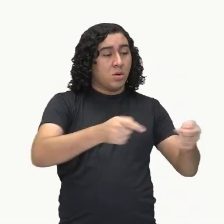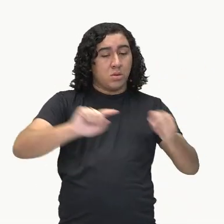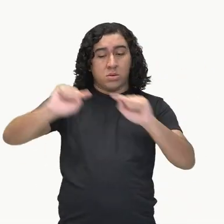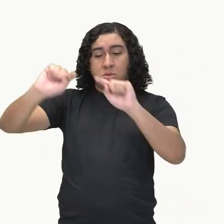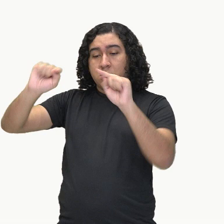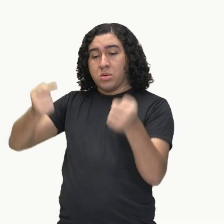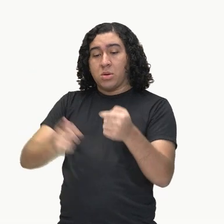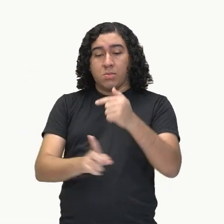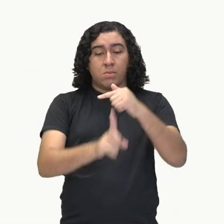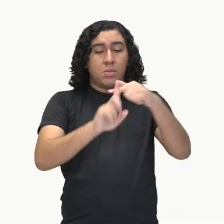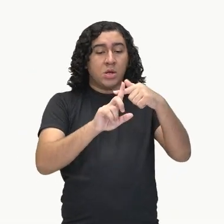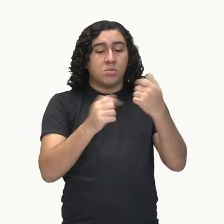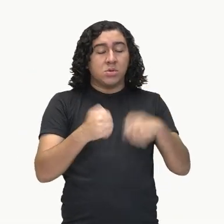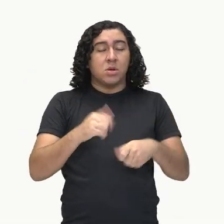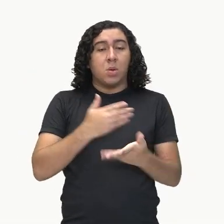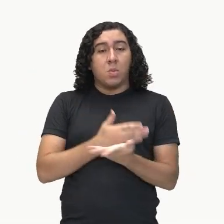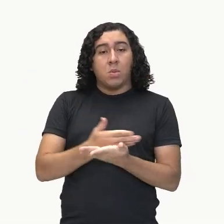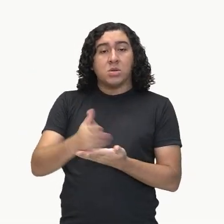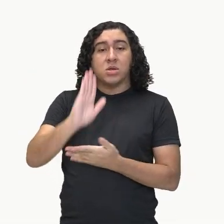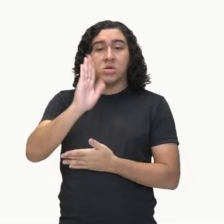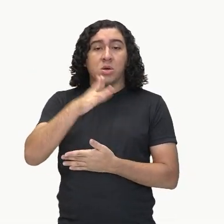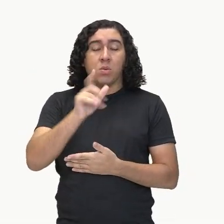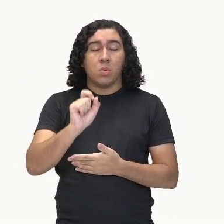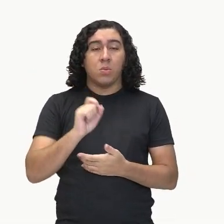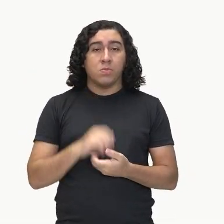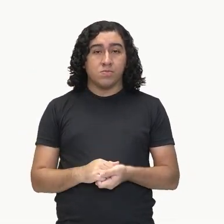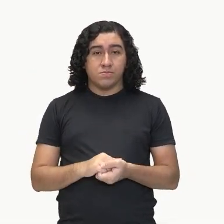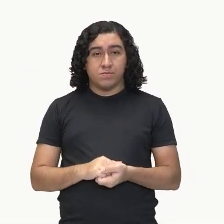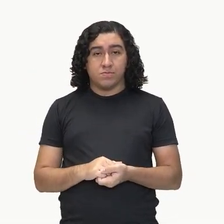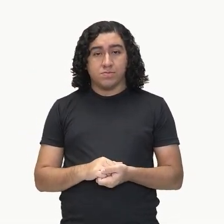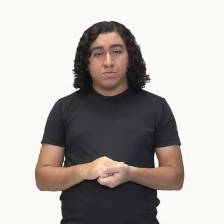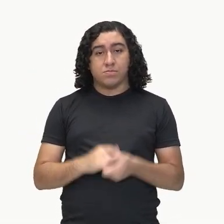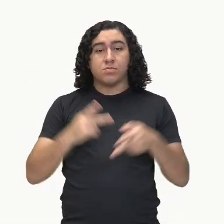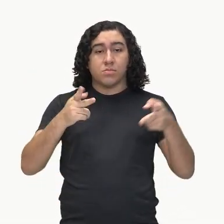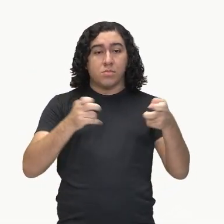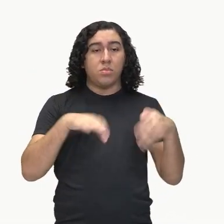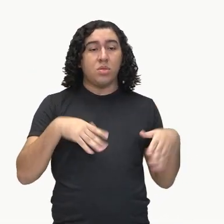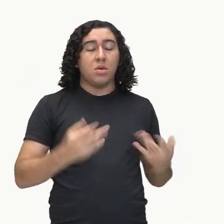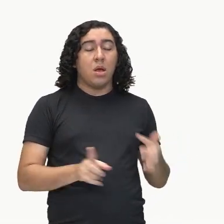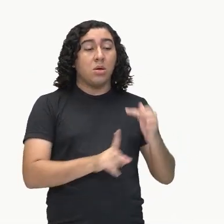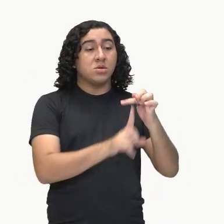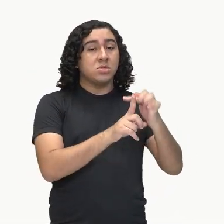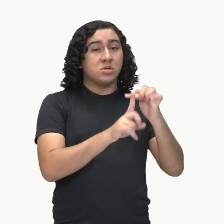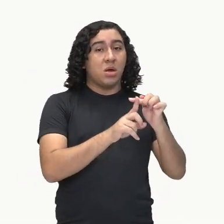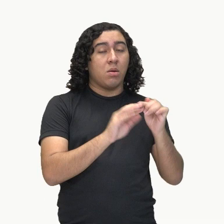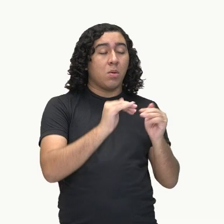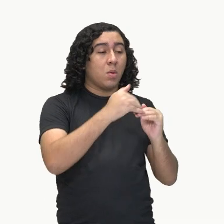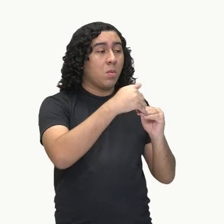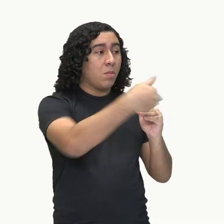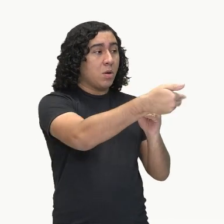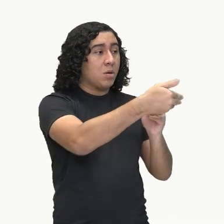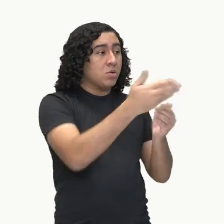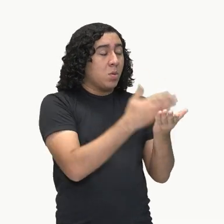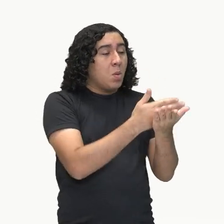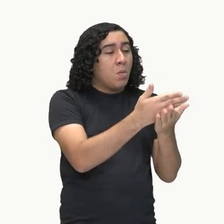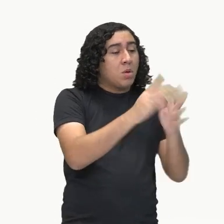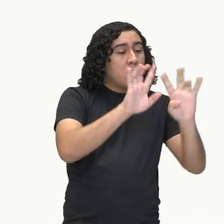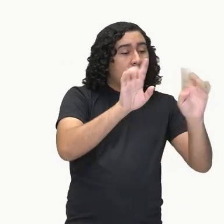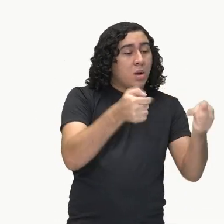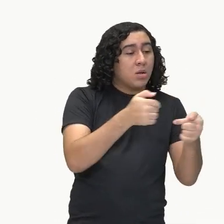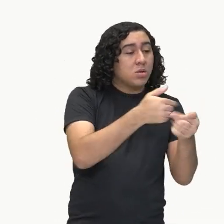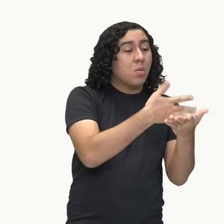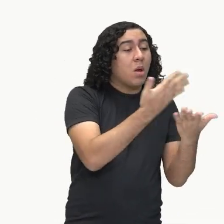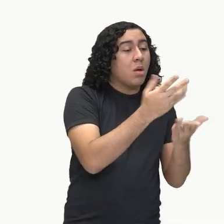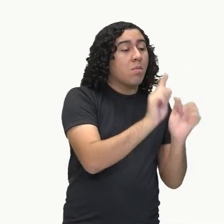tem que, inicialmente, observar o sinal que está ali à frente do seu parêntese.